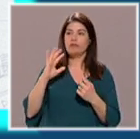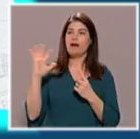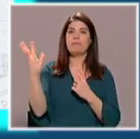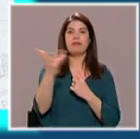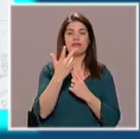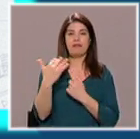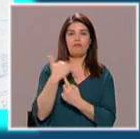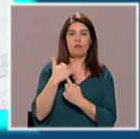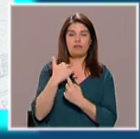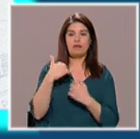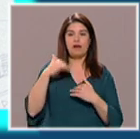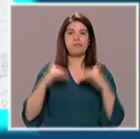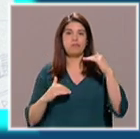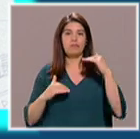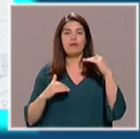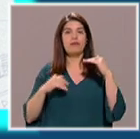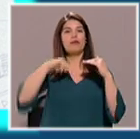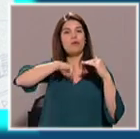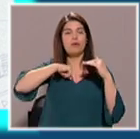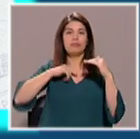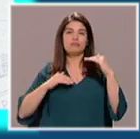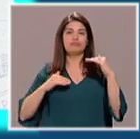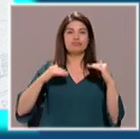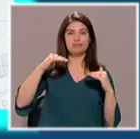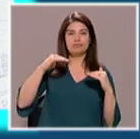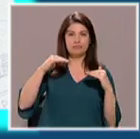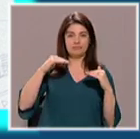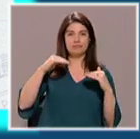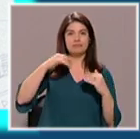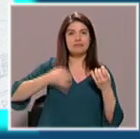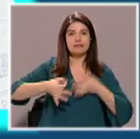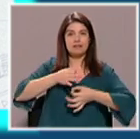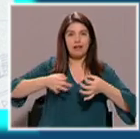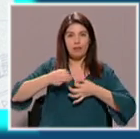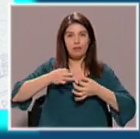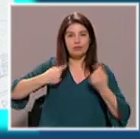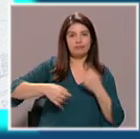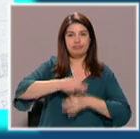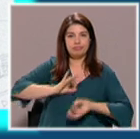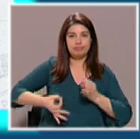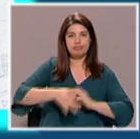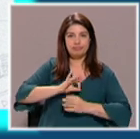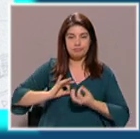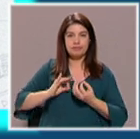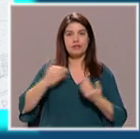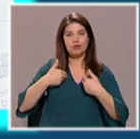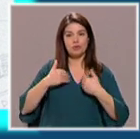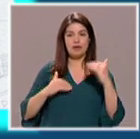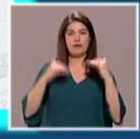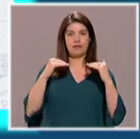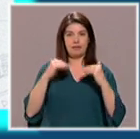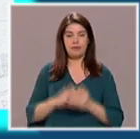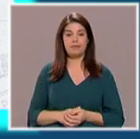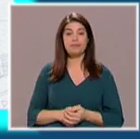externo. Porém, paralelamente, o hipotálamo também pode, através de uma mensagem nervosa, encaminhar